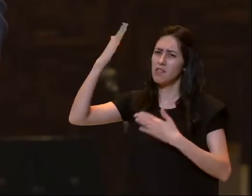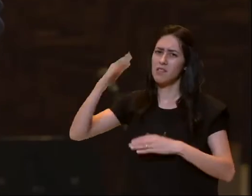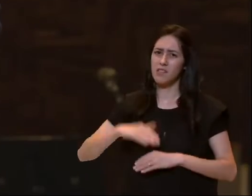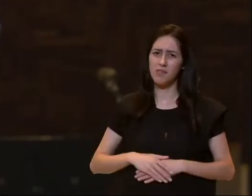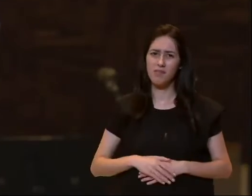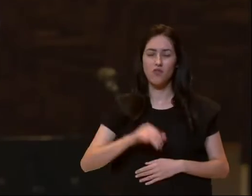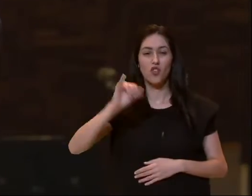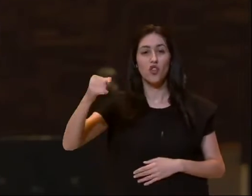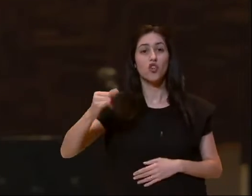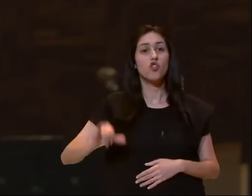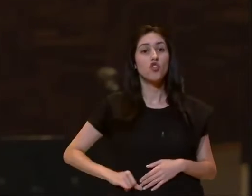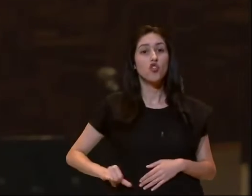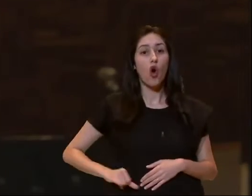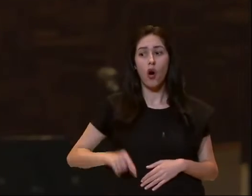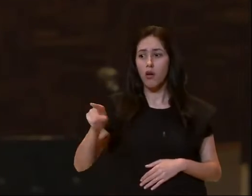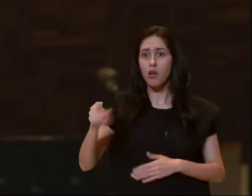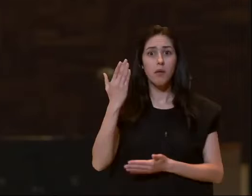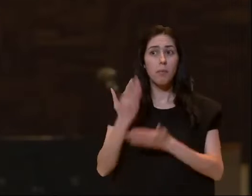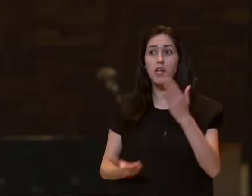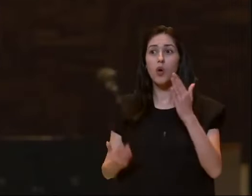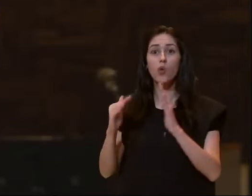Jó, quando perdeu tudo,